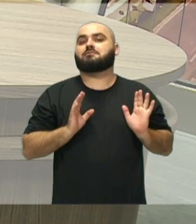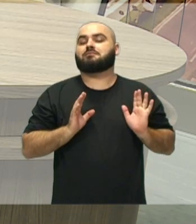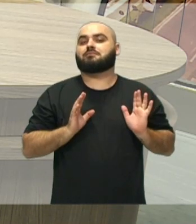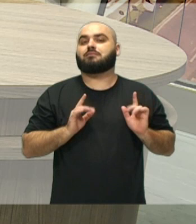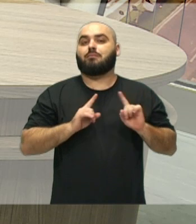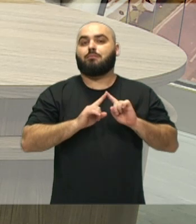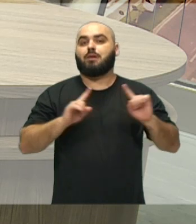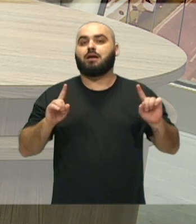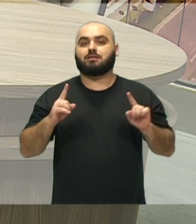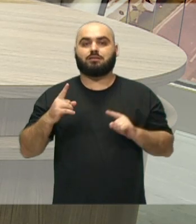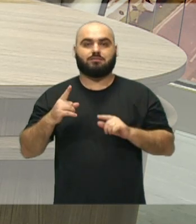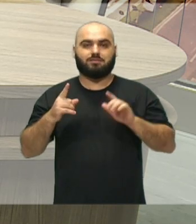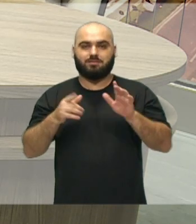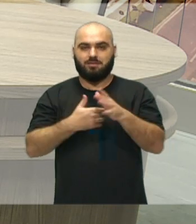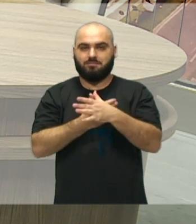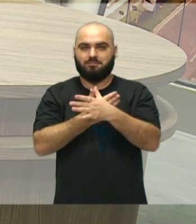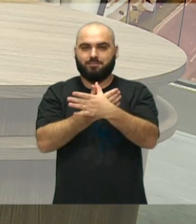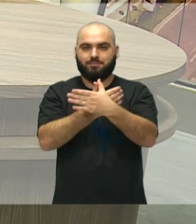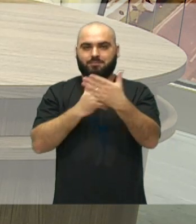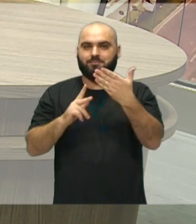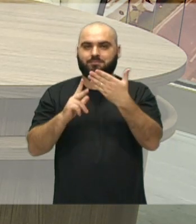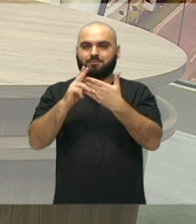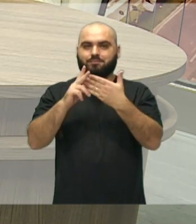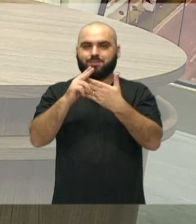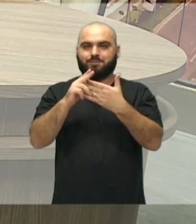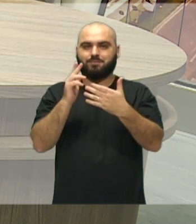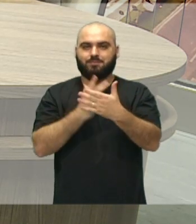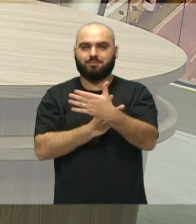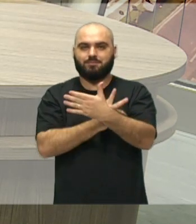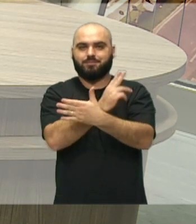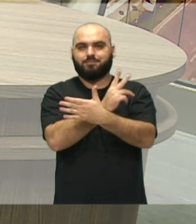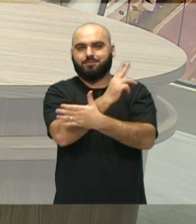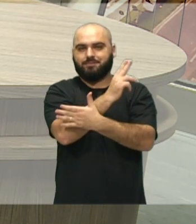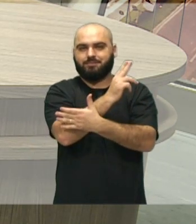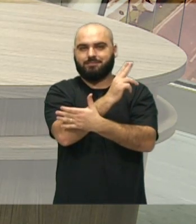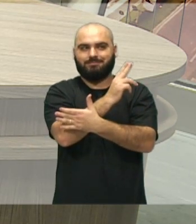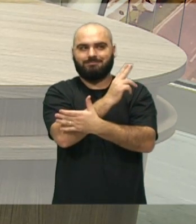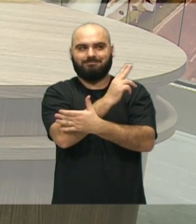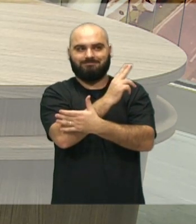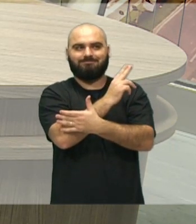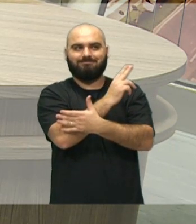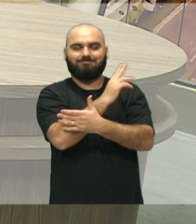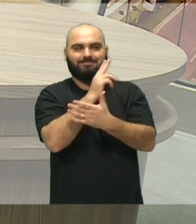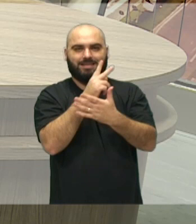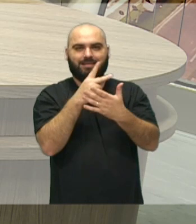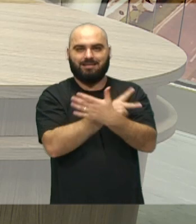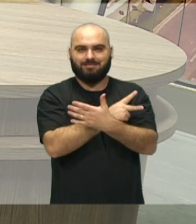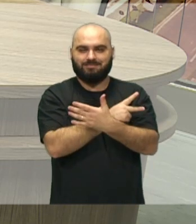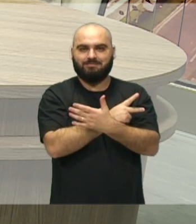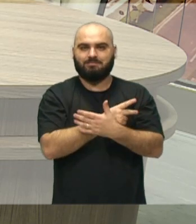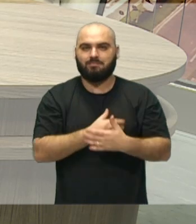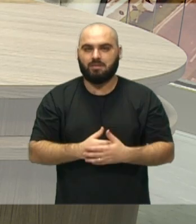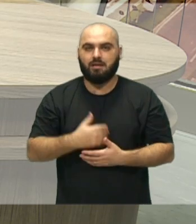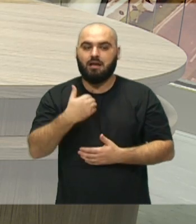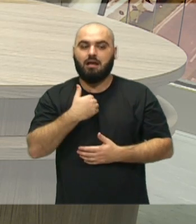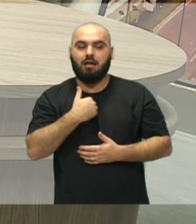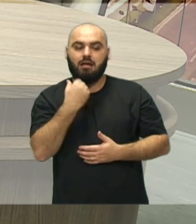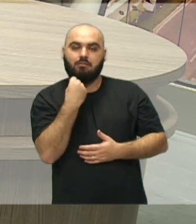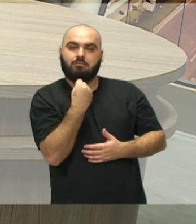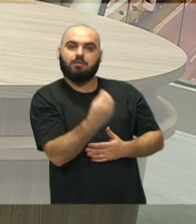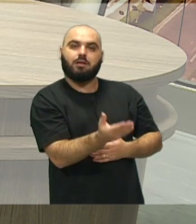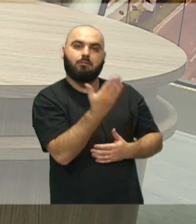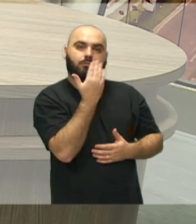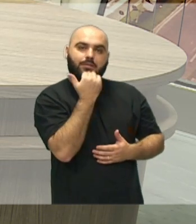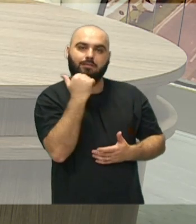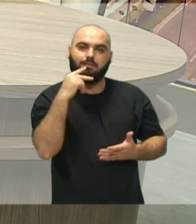eu podava as penas das asas para ela não voar para a vizinhança e tudo mais. E eu alimentava da forma